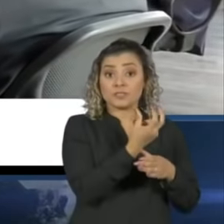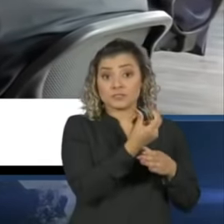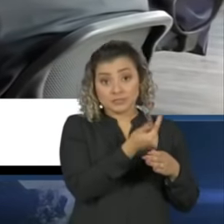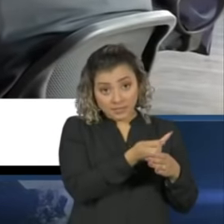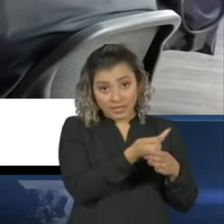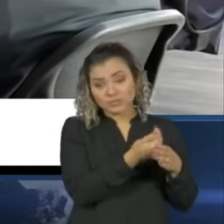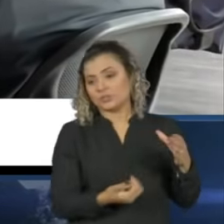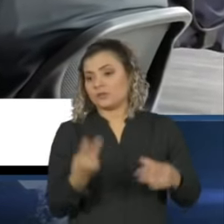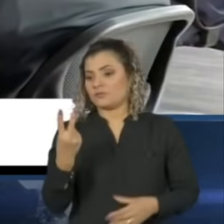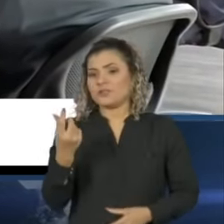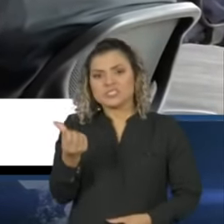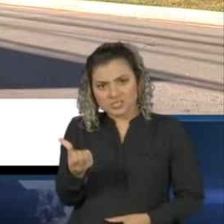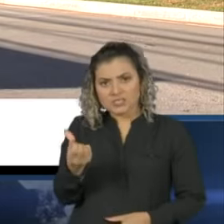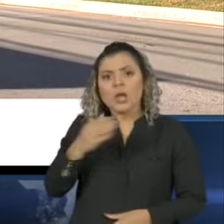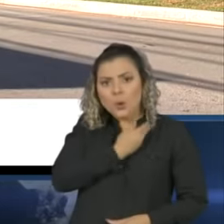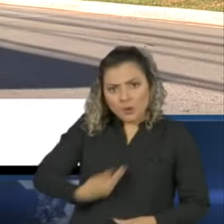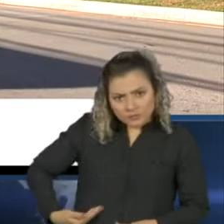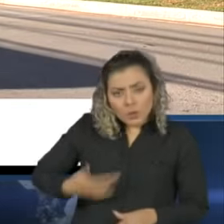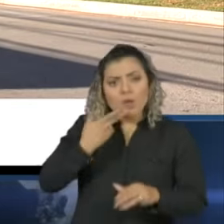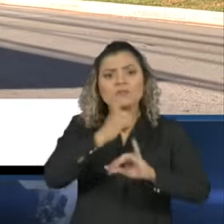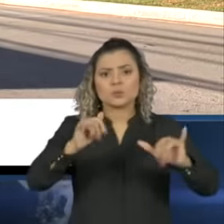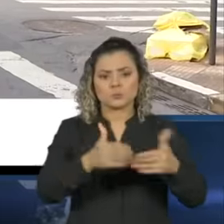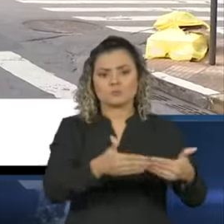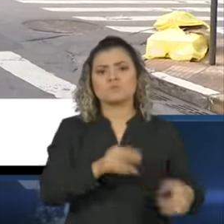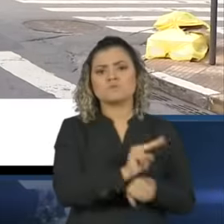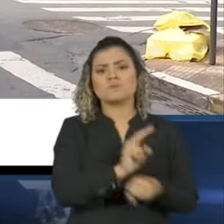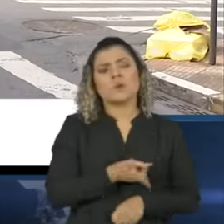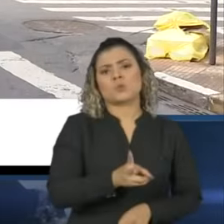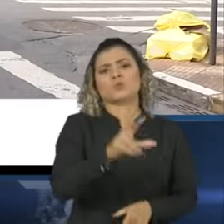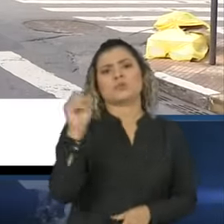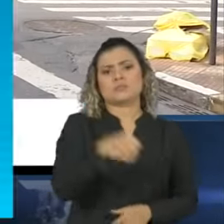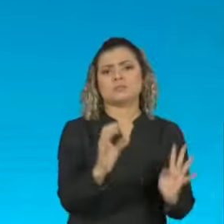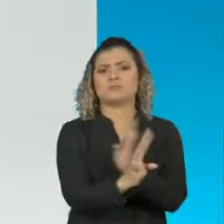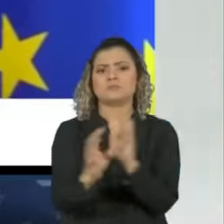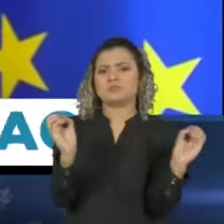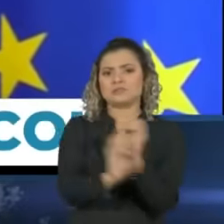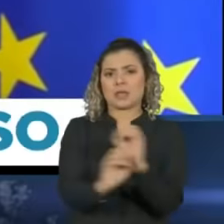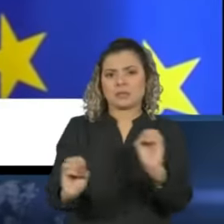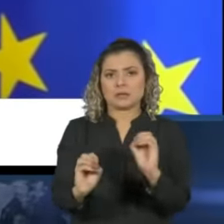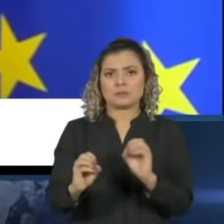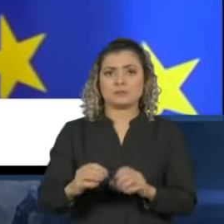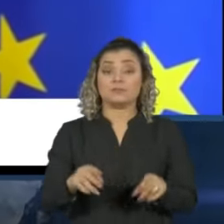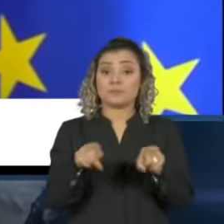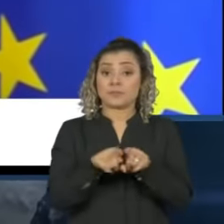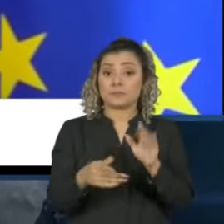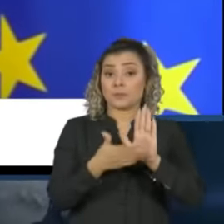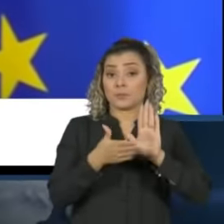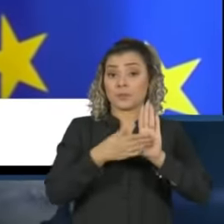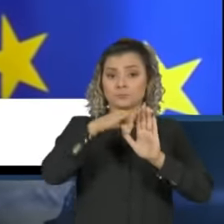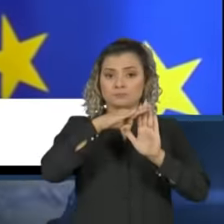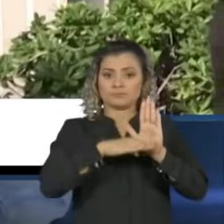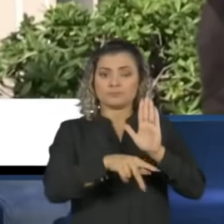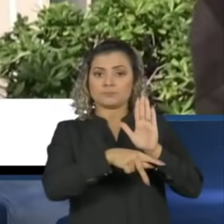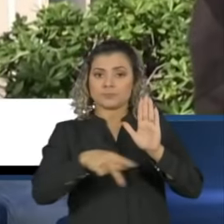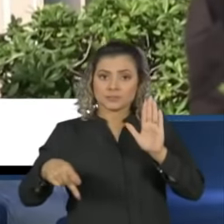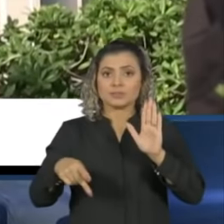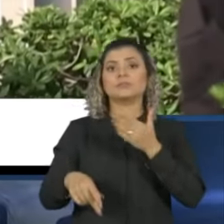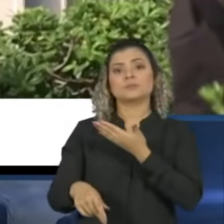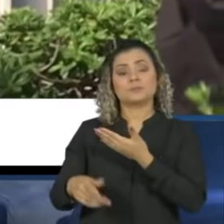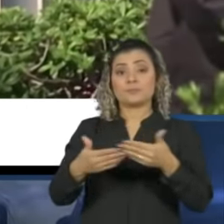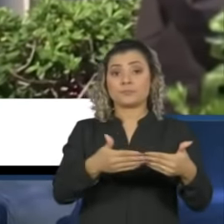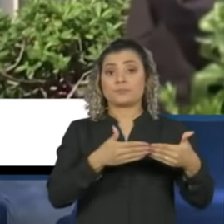governadores afirmam que vão continuar com as medidas de restrição de circulação. Proposto pelo presidente, isolamento